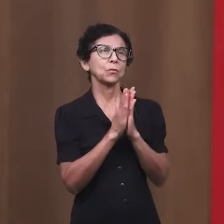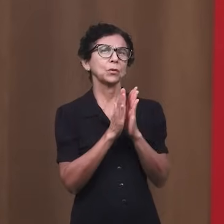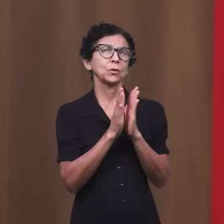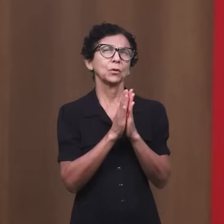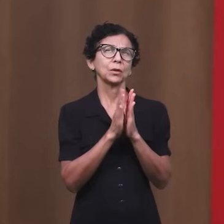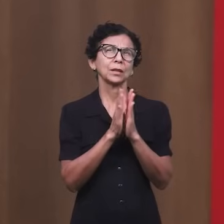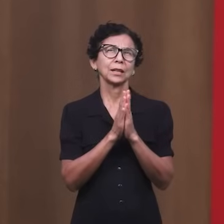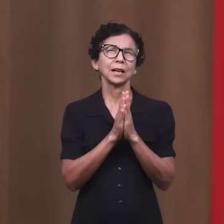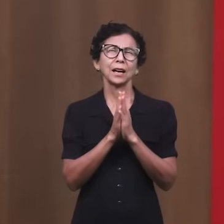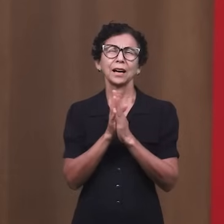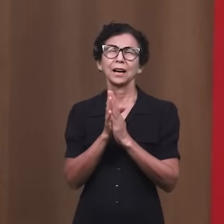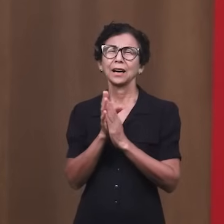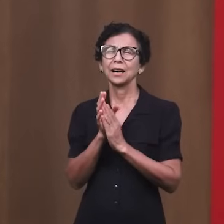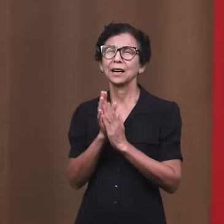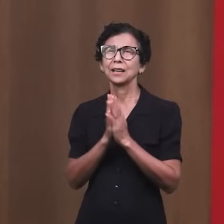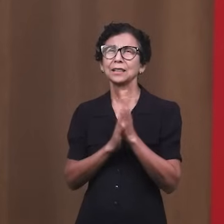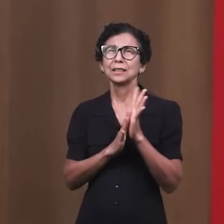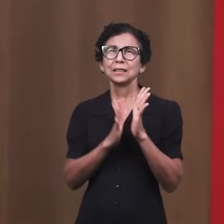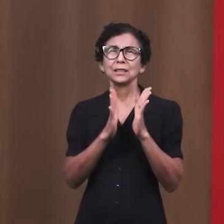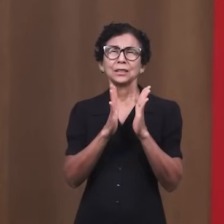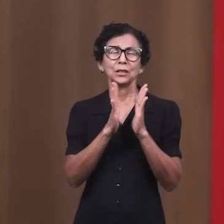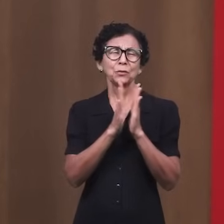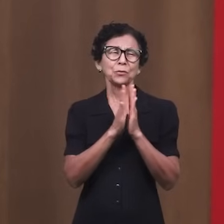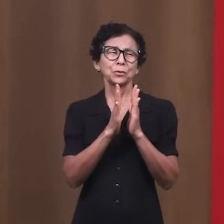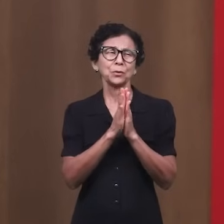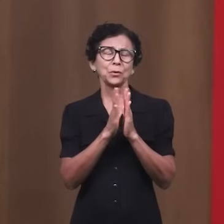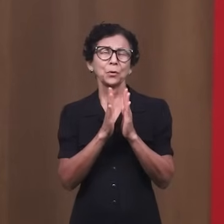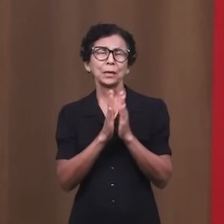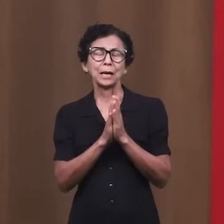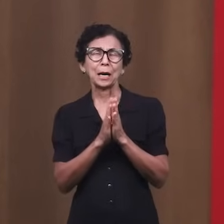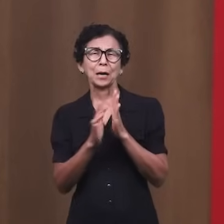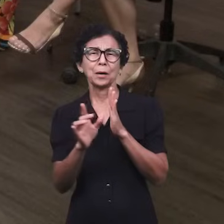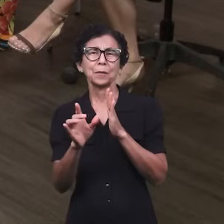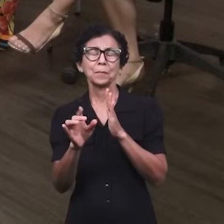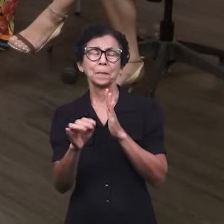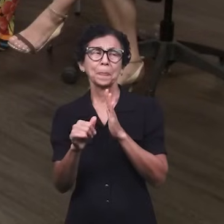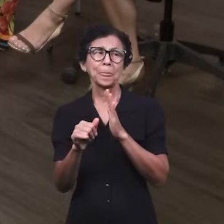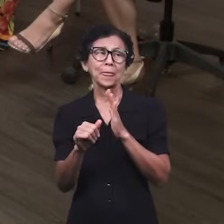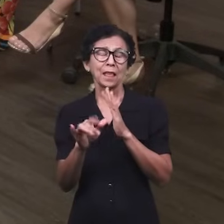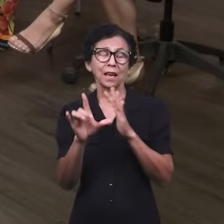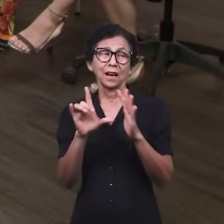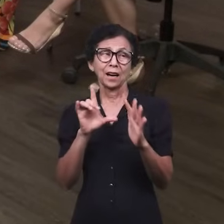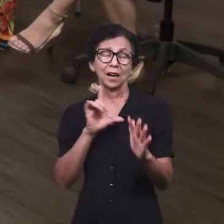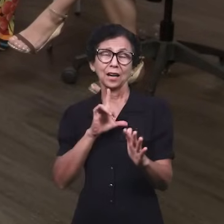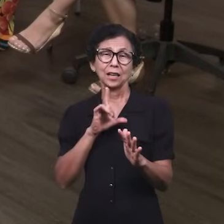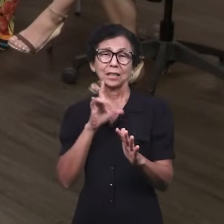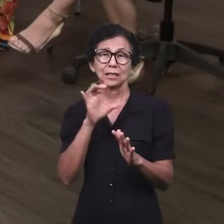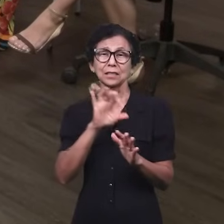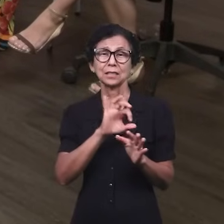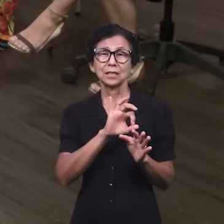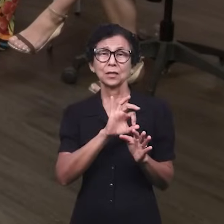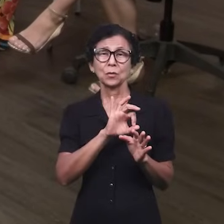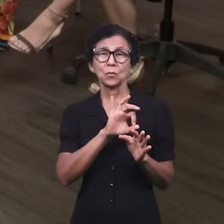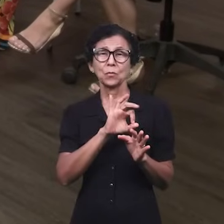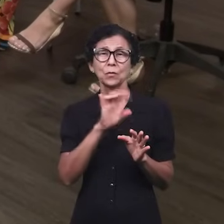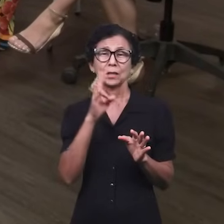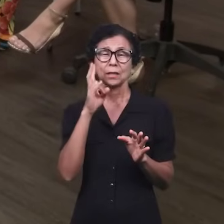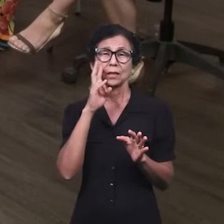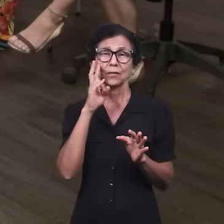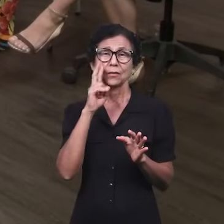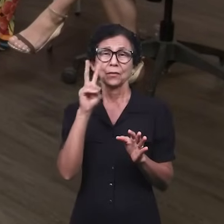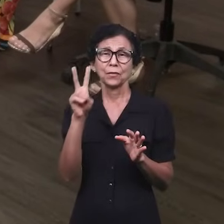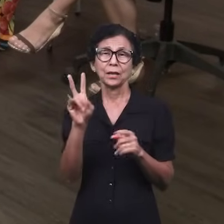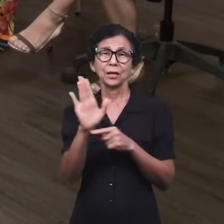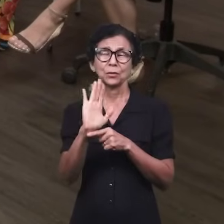só ouvi o som de tiros na minha cabeça daqueles daqueles episódios e não consegui me desligar